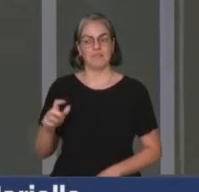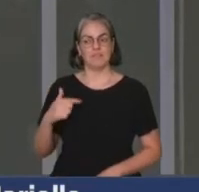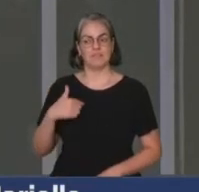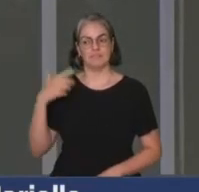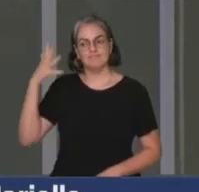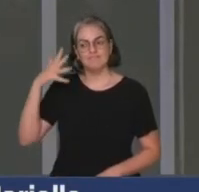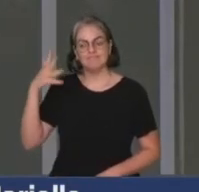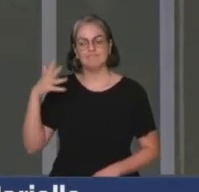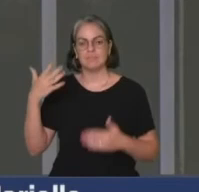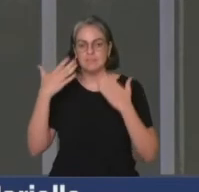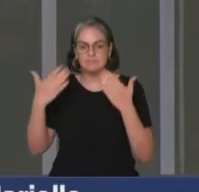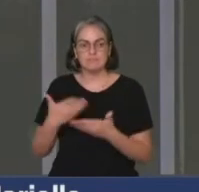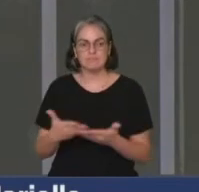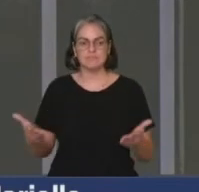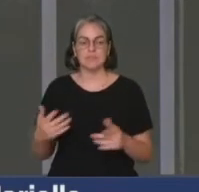assassinato da Marielle.